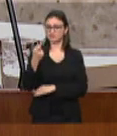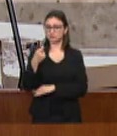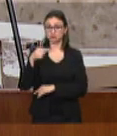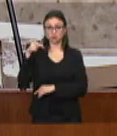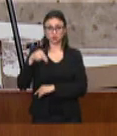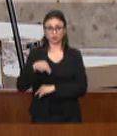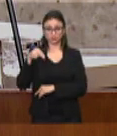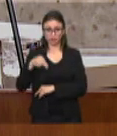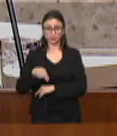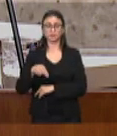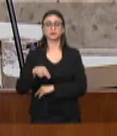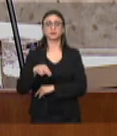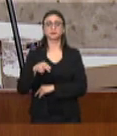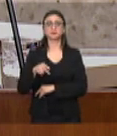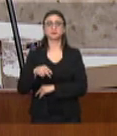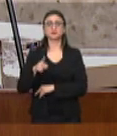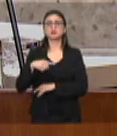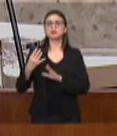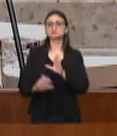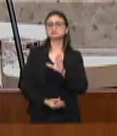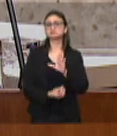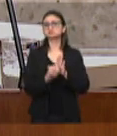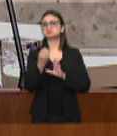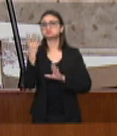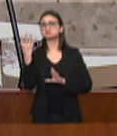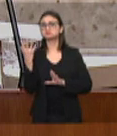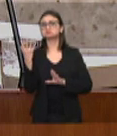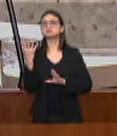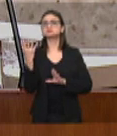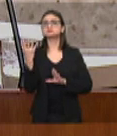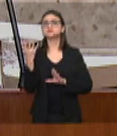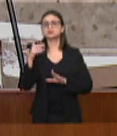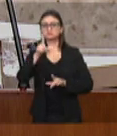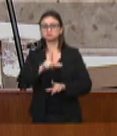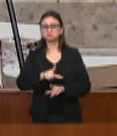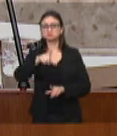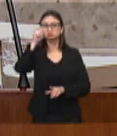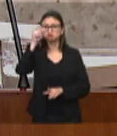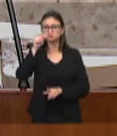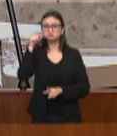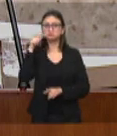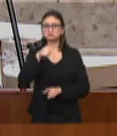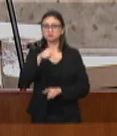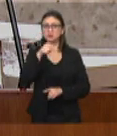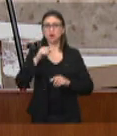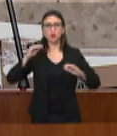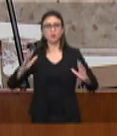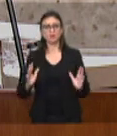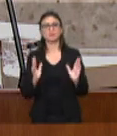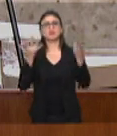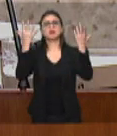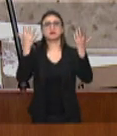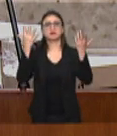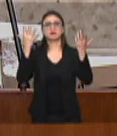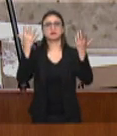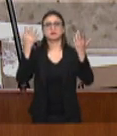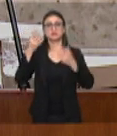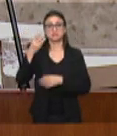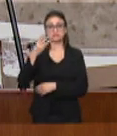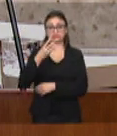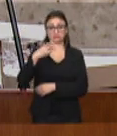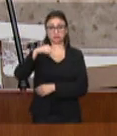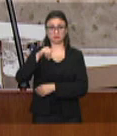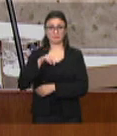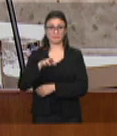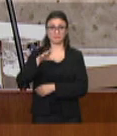de novembro surgiu como uma alternativa às comemorações do 13 de